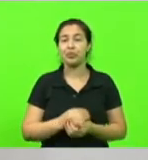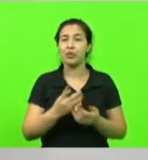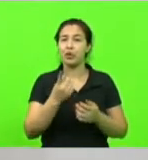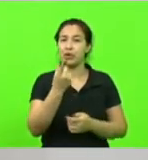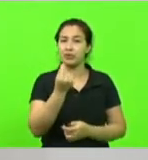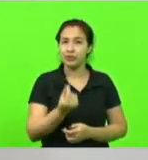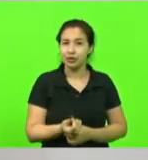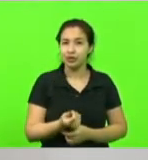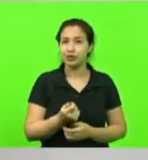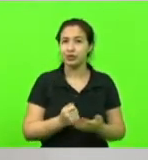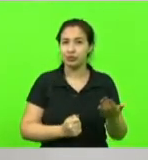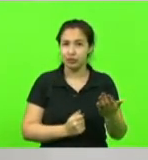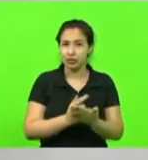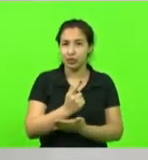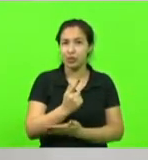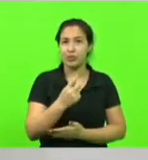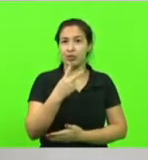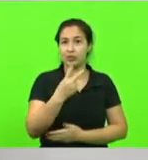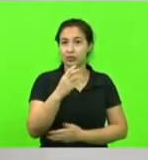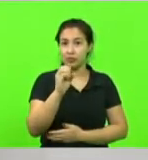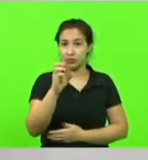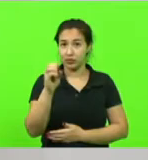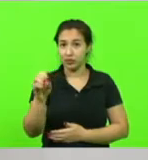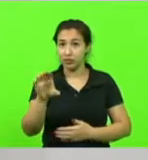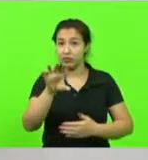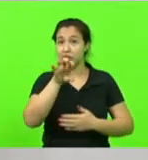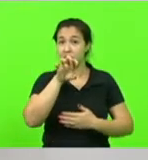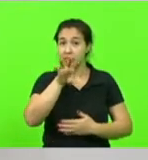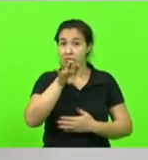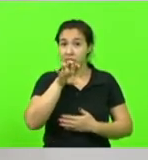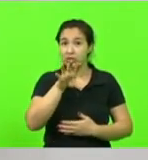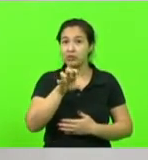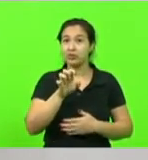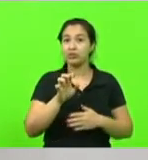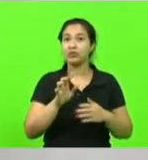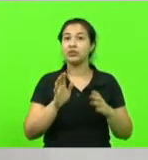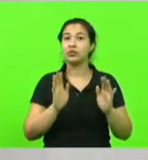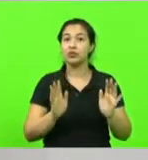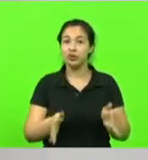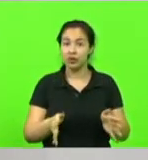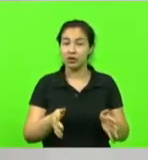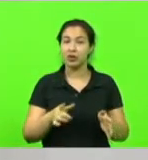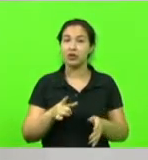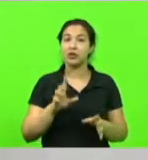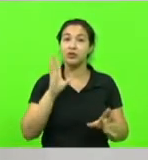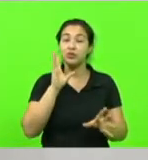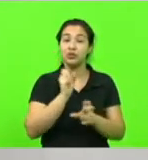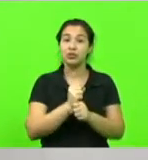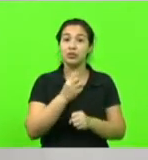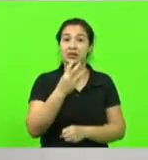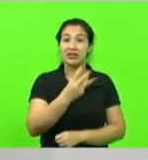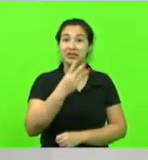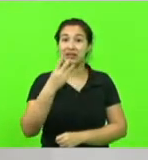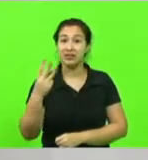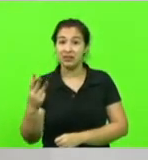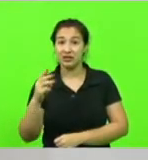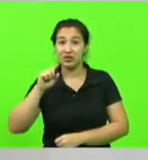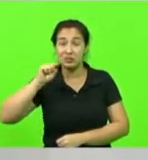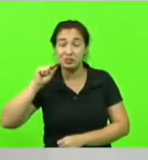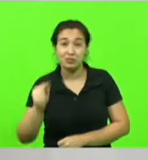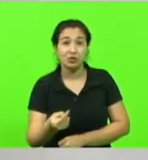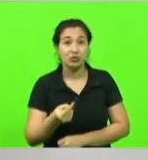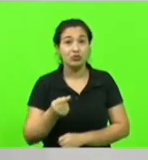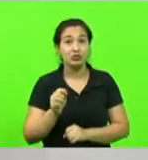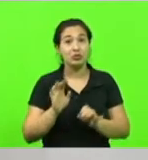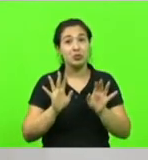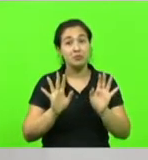compra fraudulenta dos 200 respiradores estava aportado em 33 milhões, mas pela